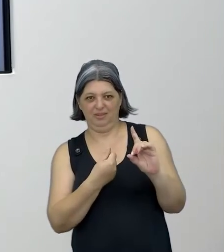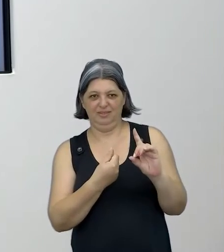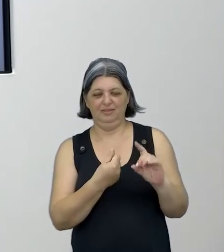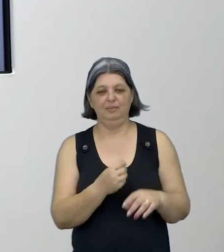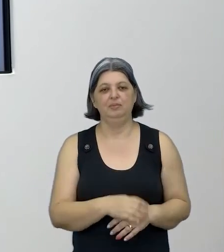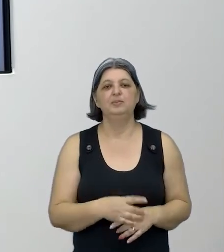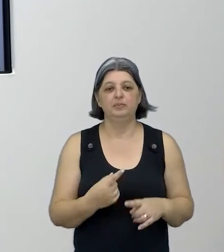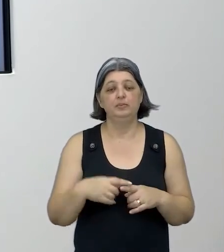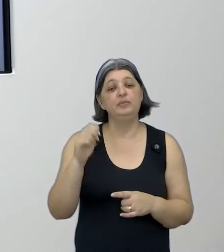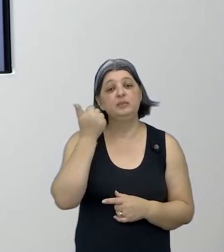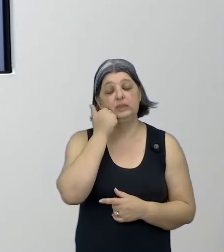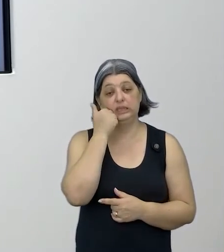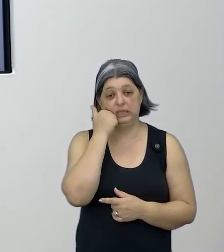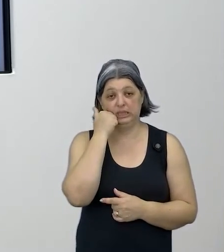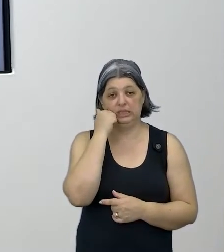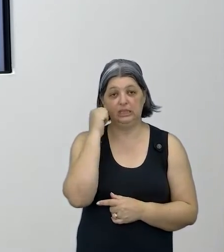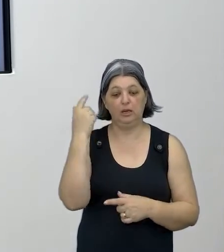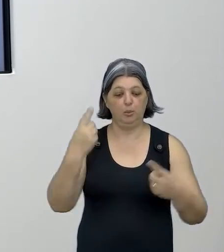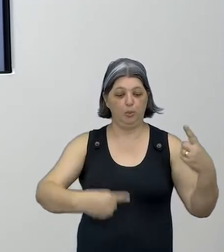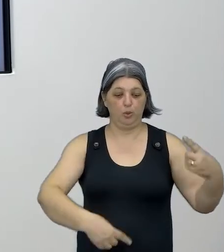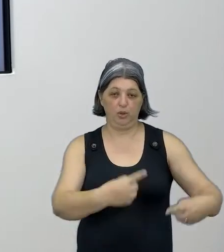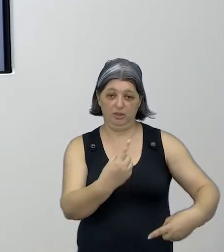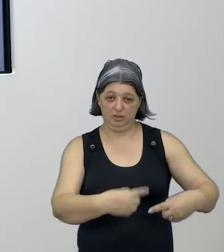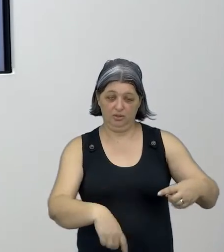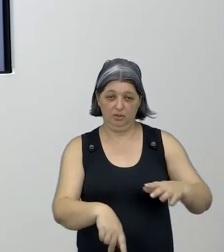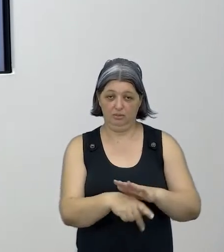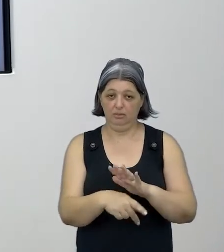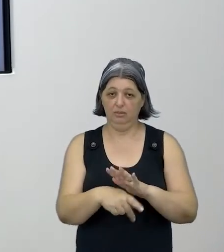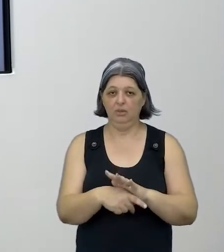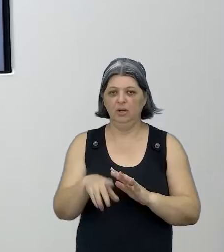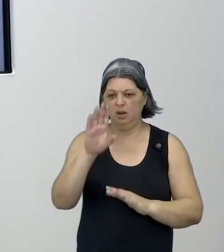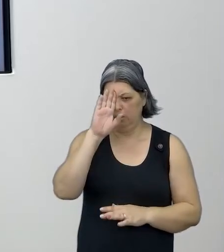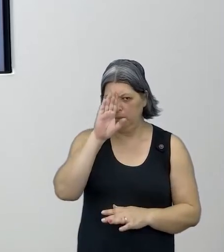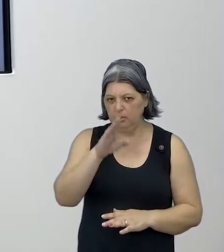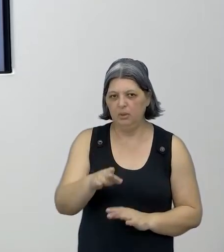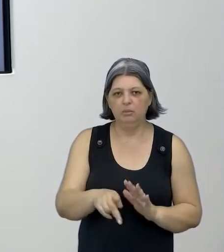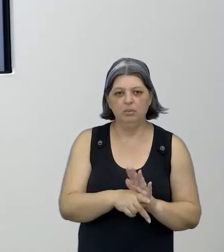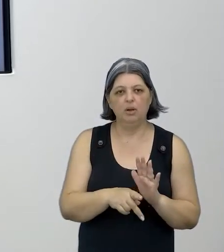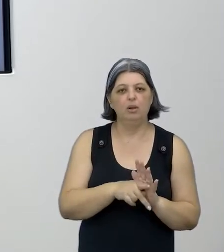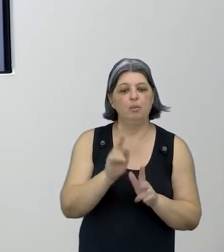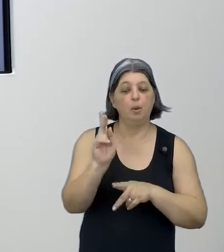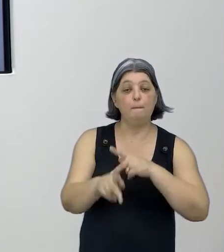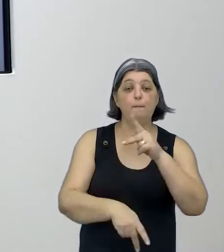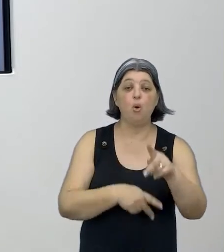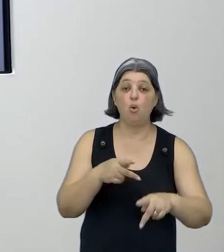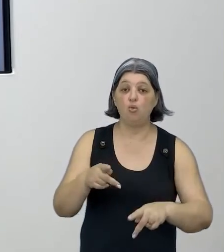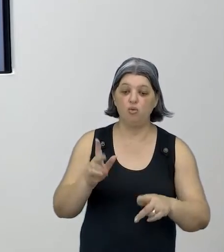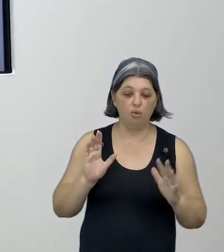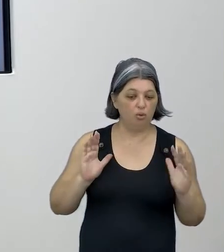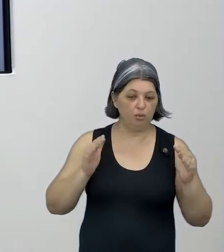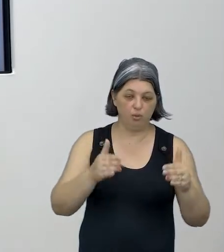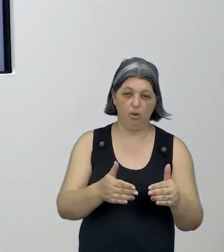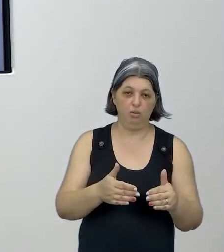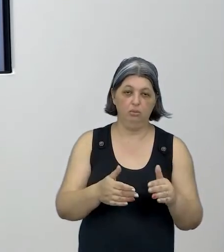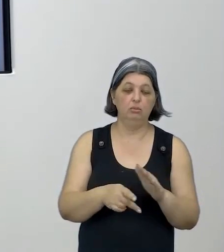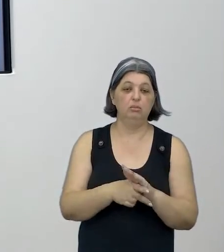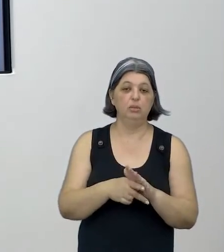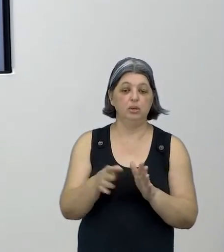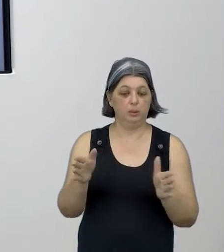sociológica e da ciência política, que o político populista é aquele que fala diretamente às massas. Numa